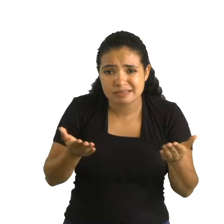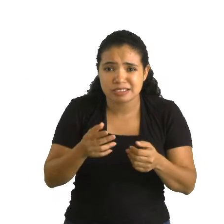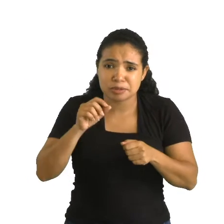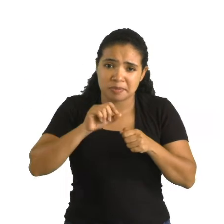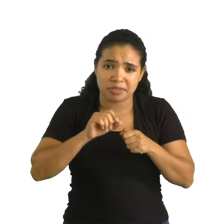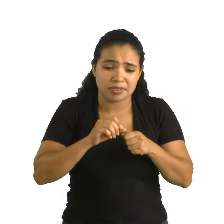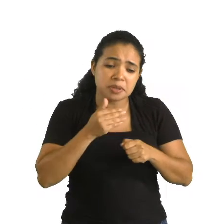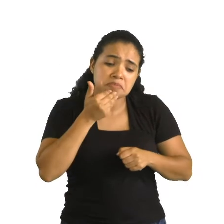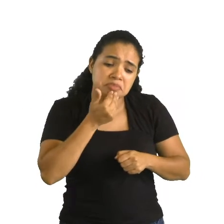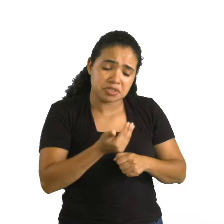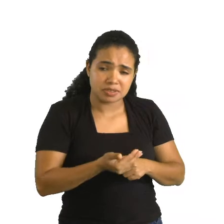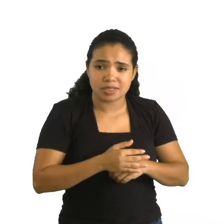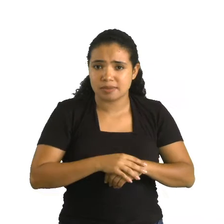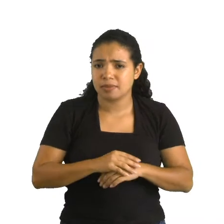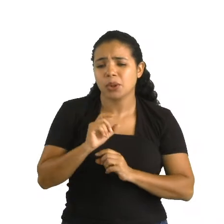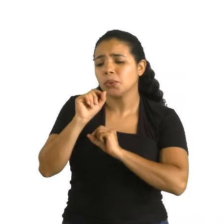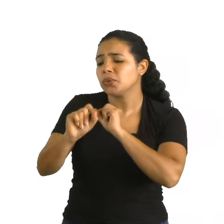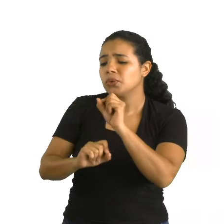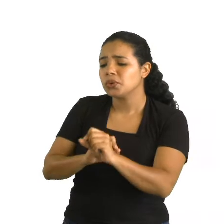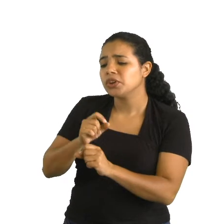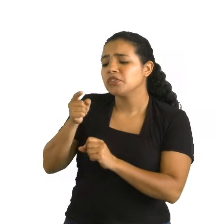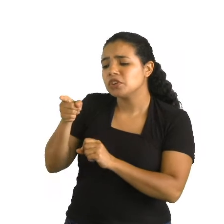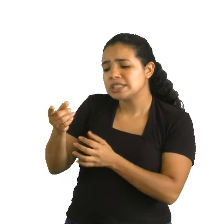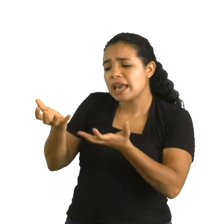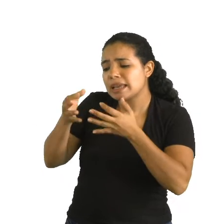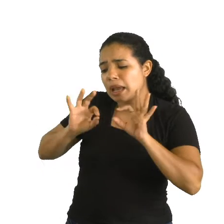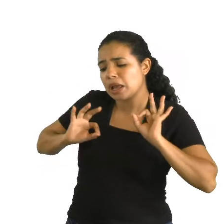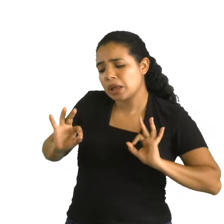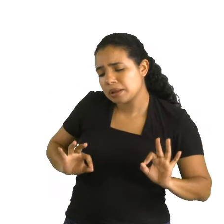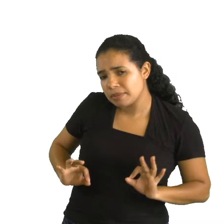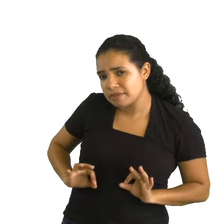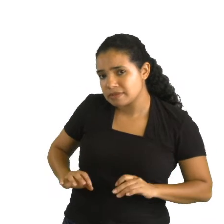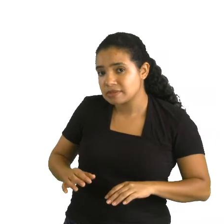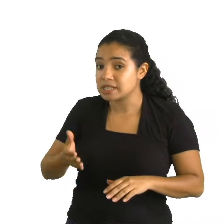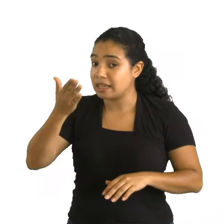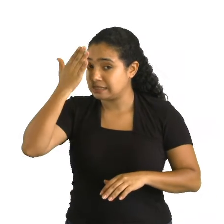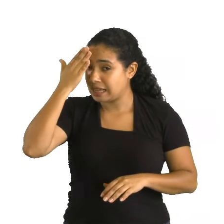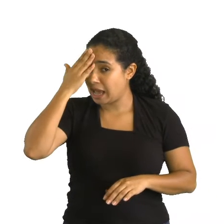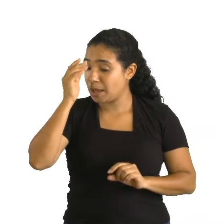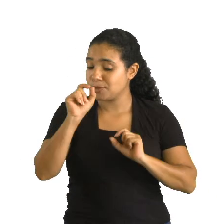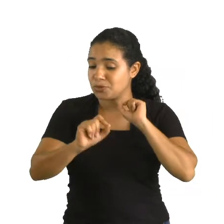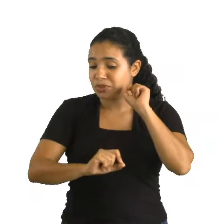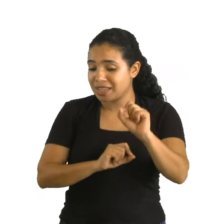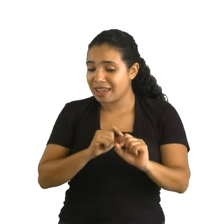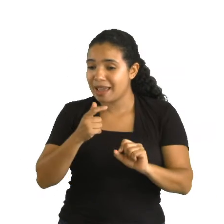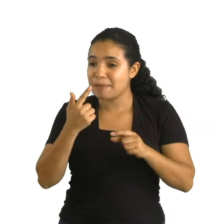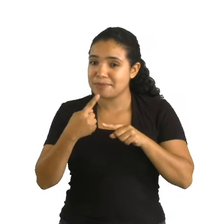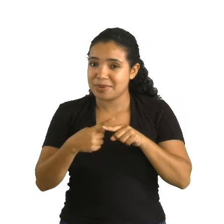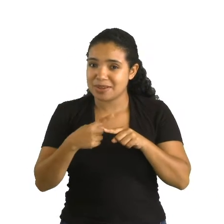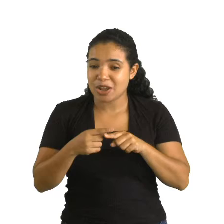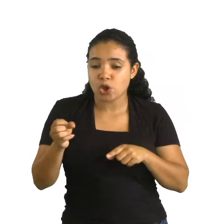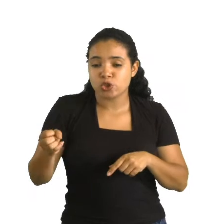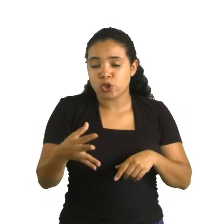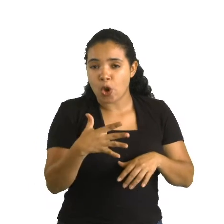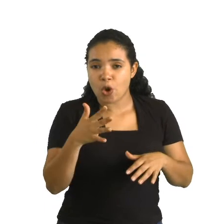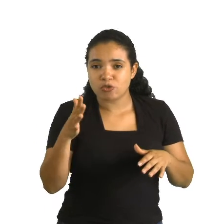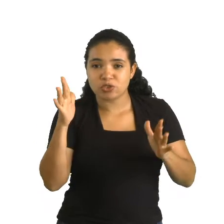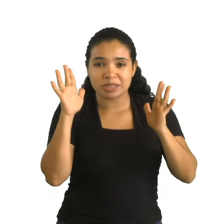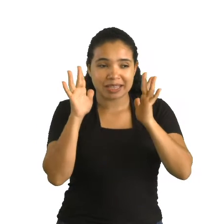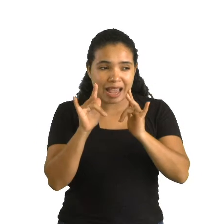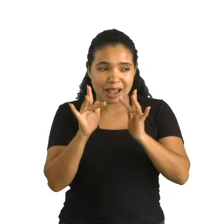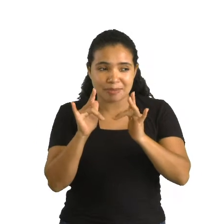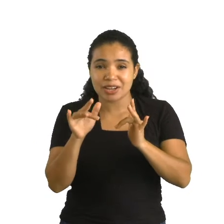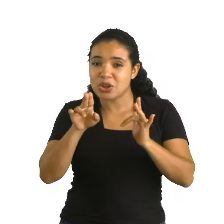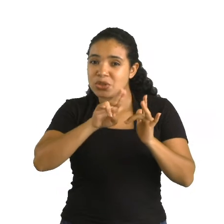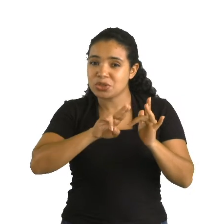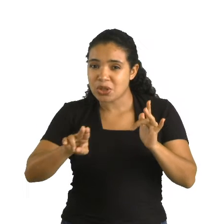uma encomenda? E o que é que a senhora ia encomendar? Sabe o que é? Que eu arrumei um novo namorado, que me